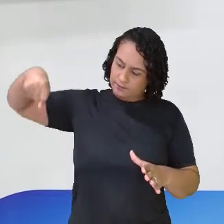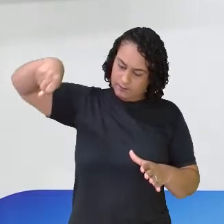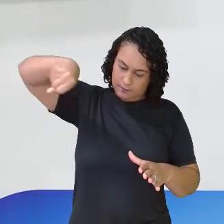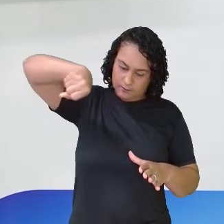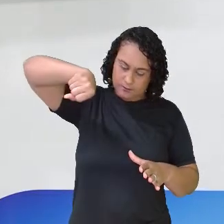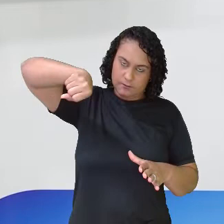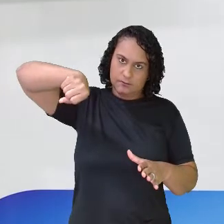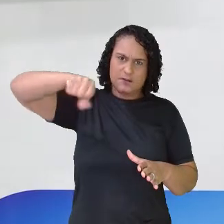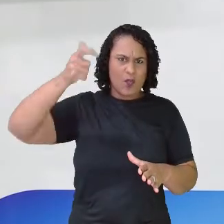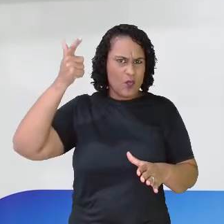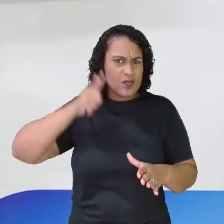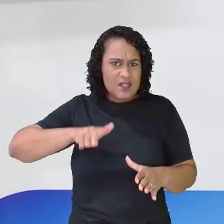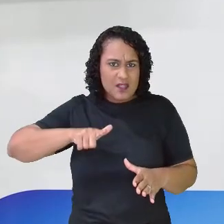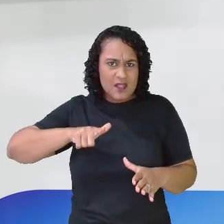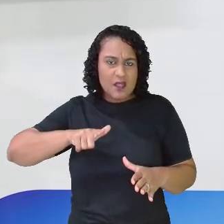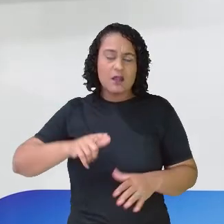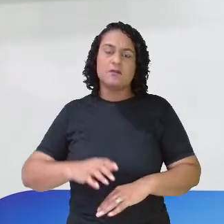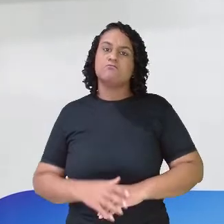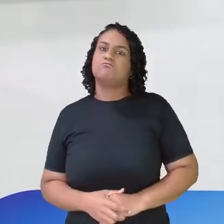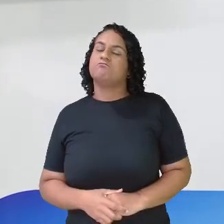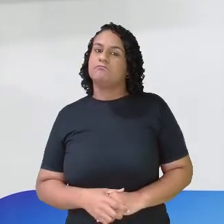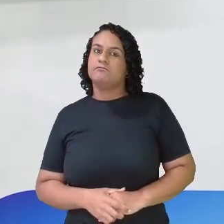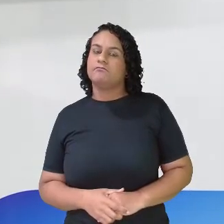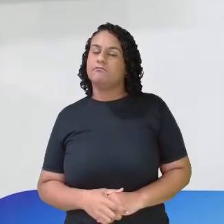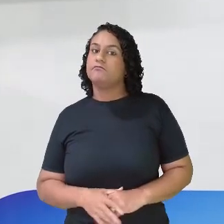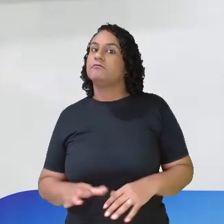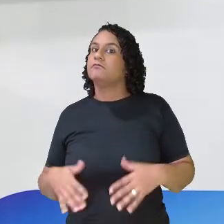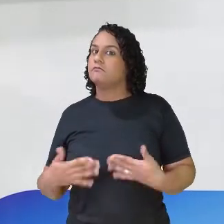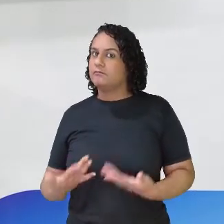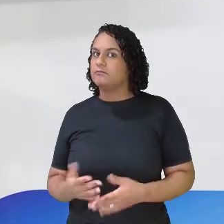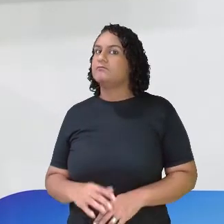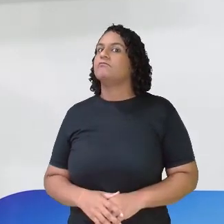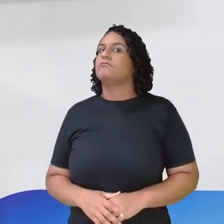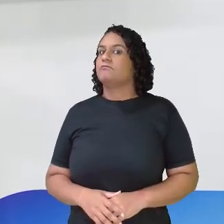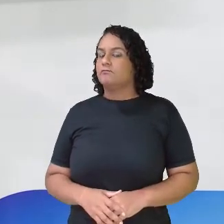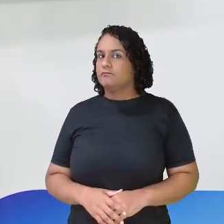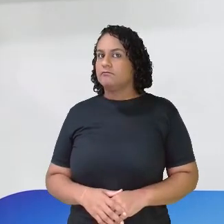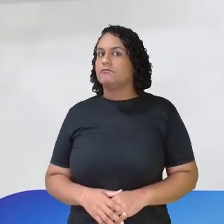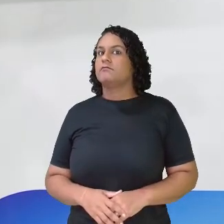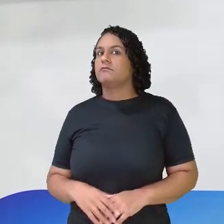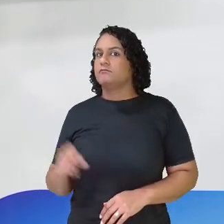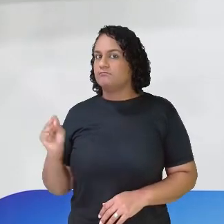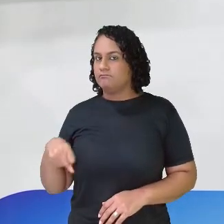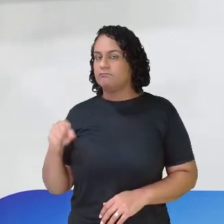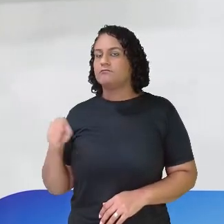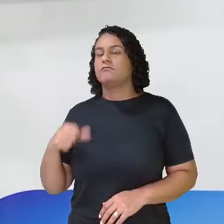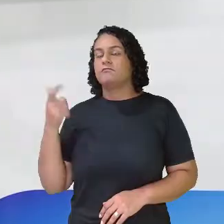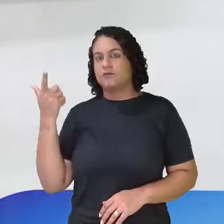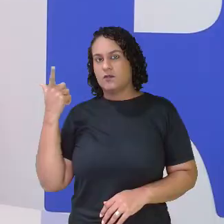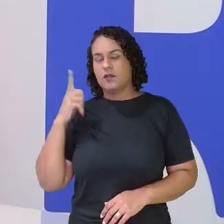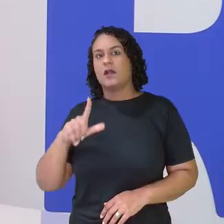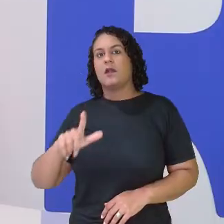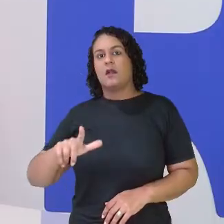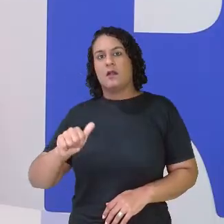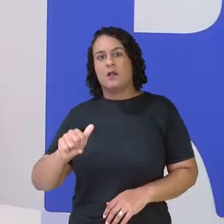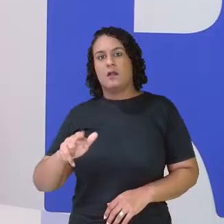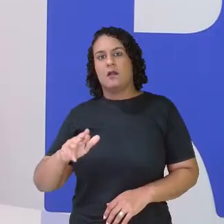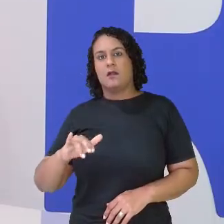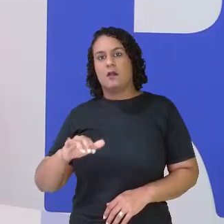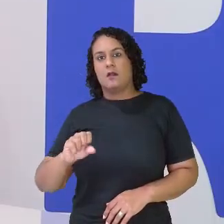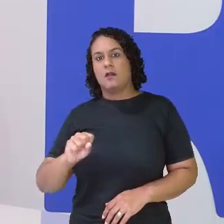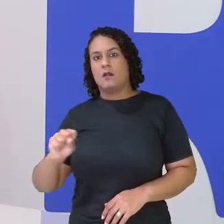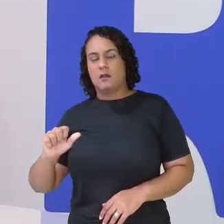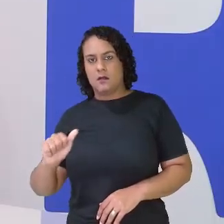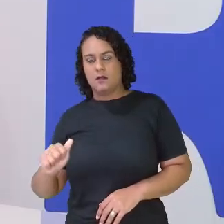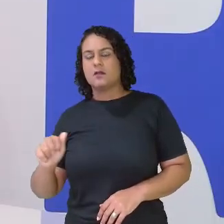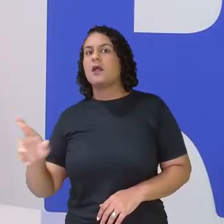água, eu conseguiria? Nesse caso, eu conseguiria sem sujar? Foi Larissa que disse? Ou foi a Andreina? Já